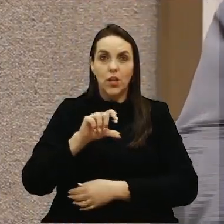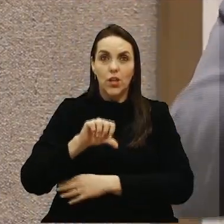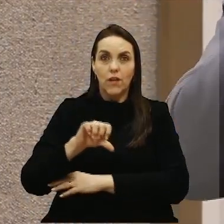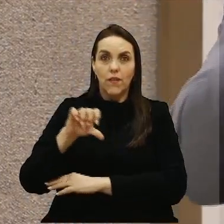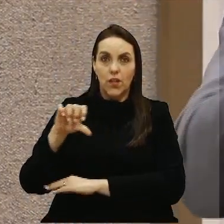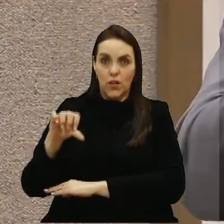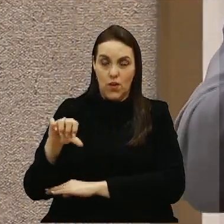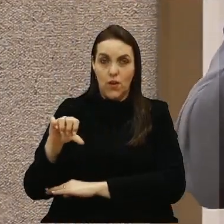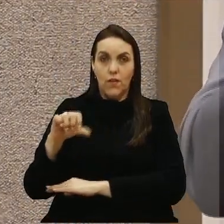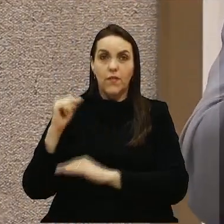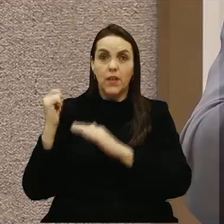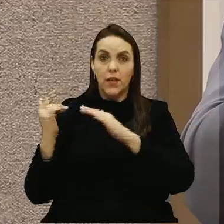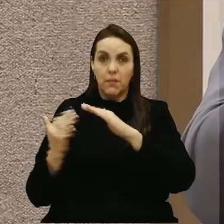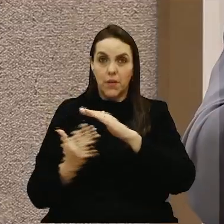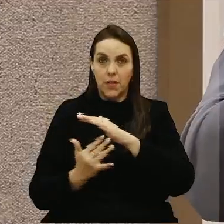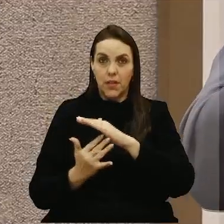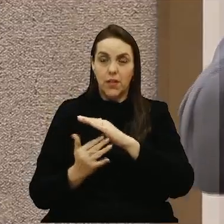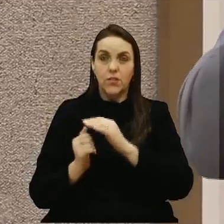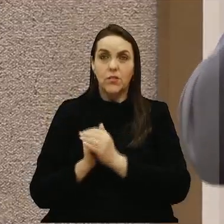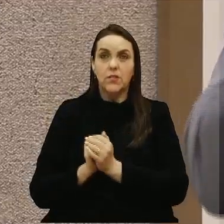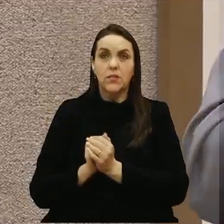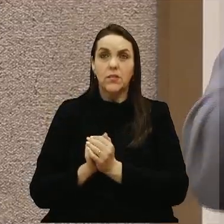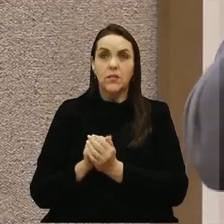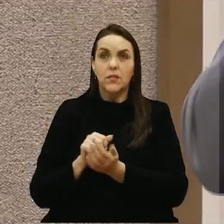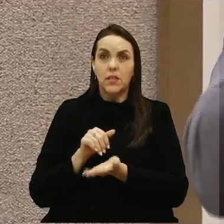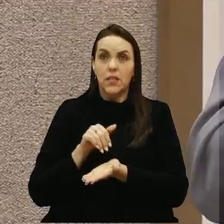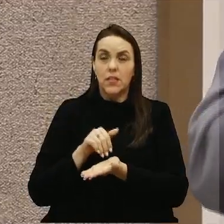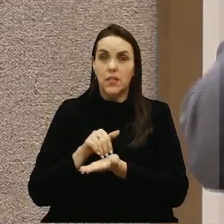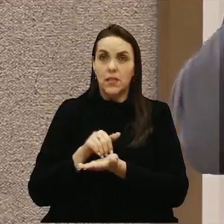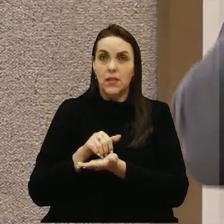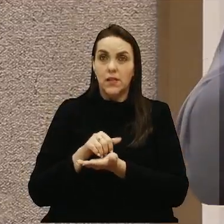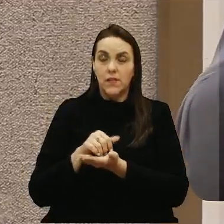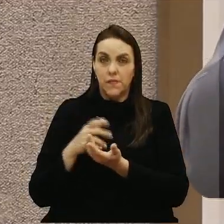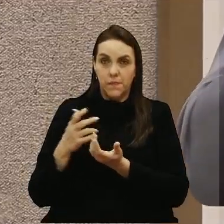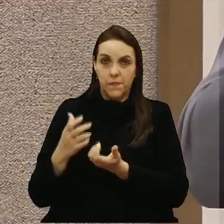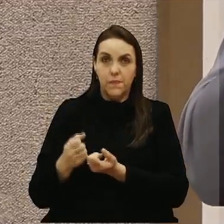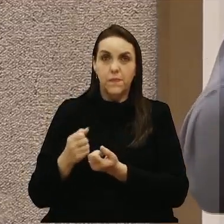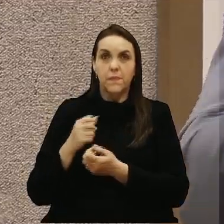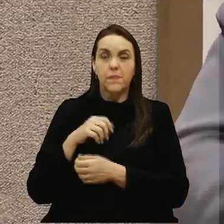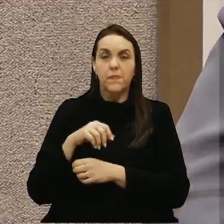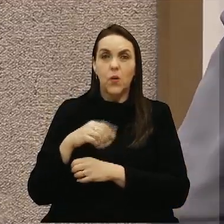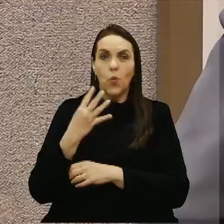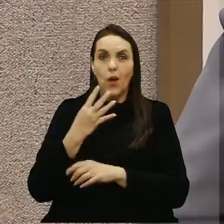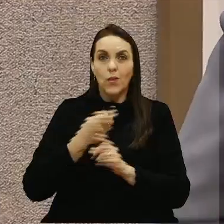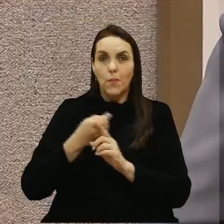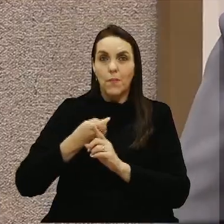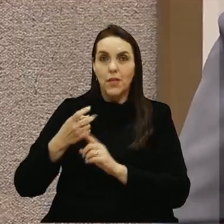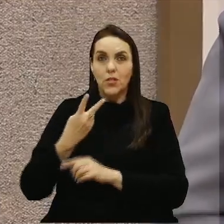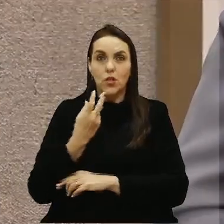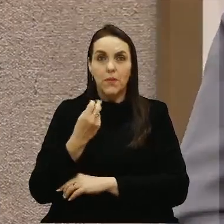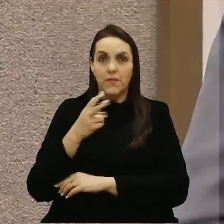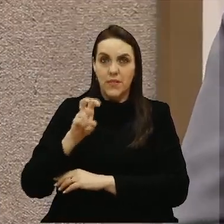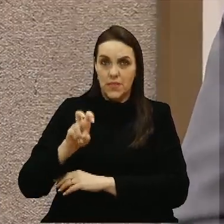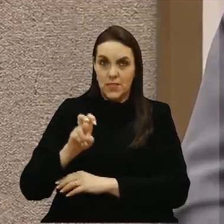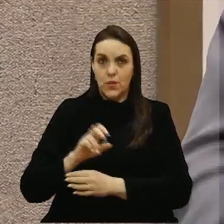4.199 imigrantes admitidos no primeiro quadrimestre de 2025.